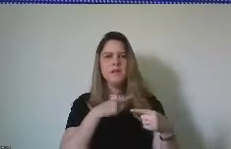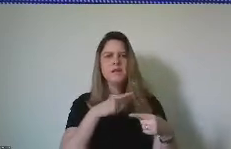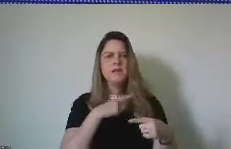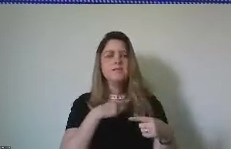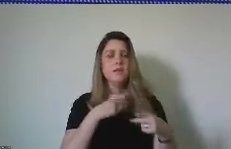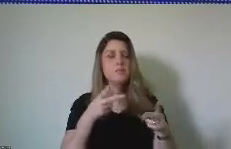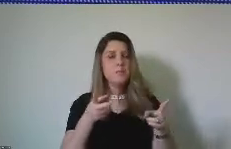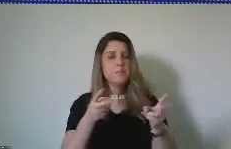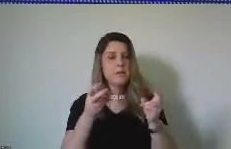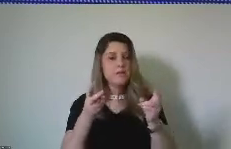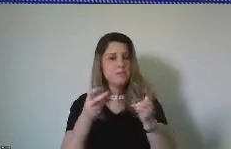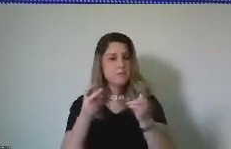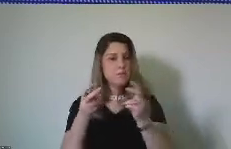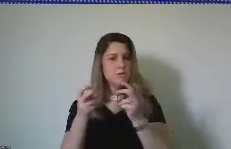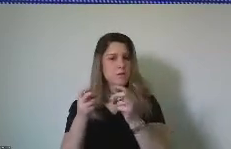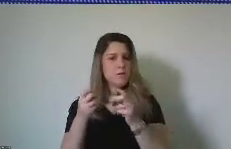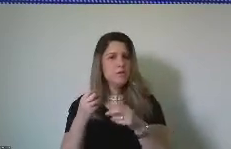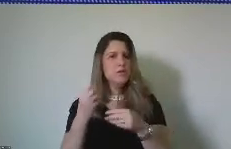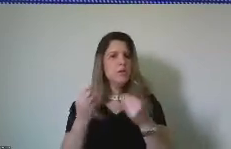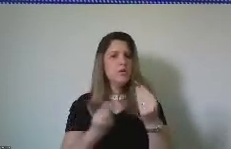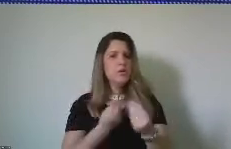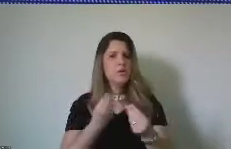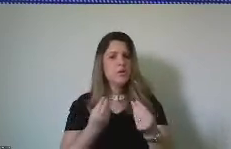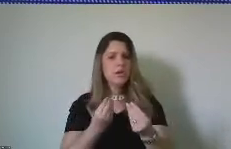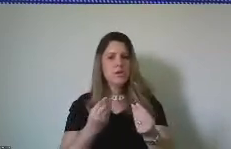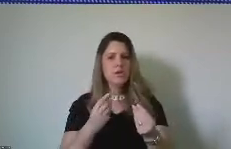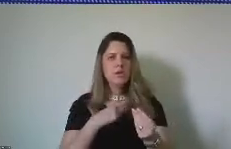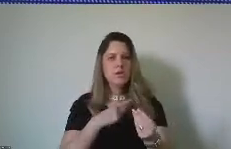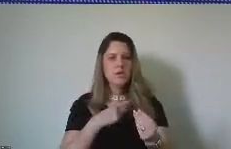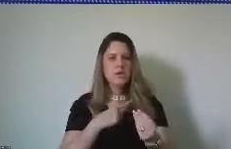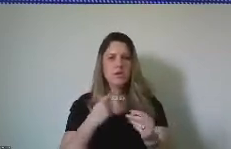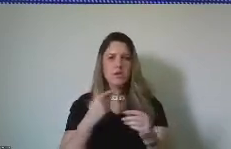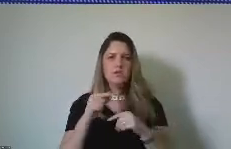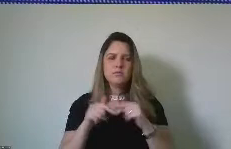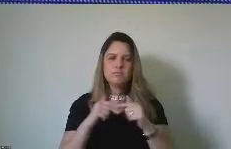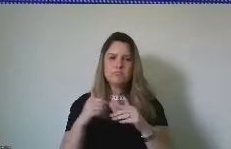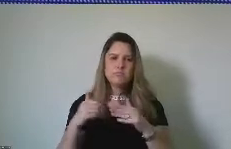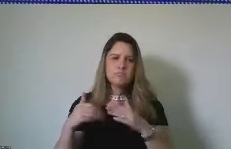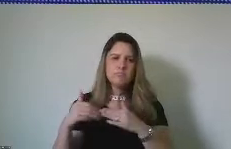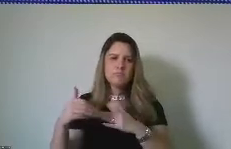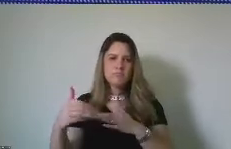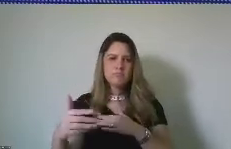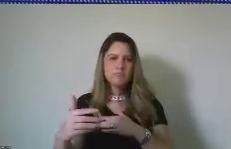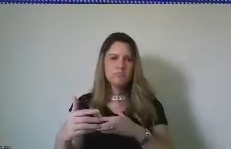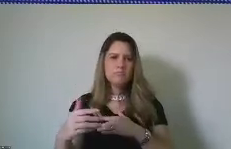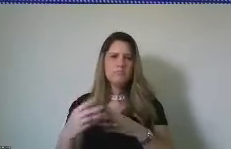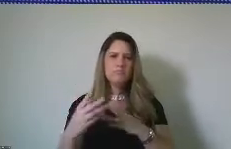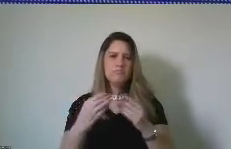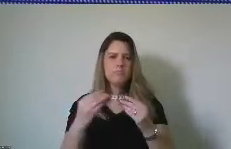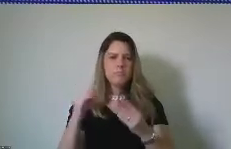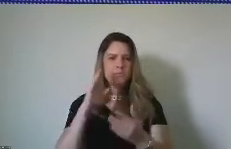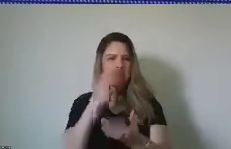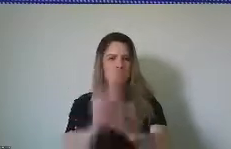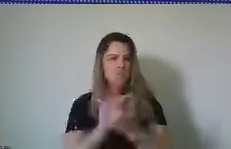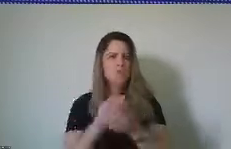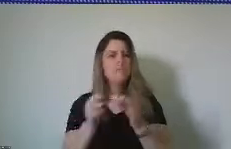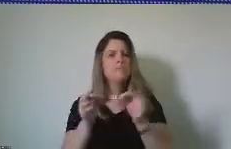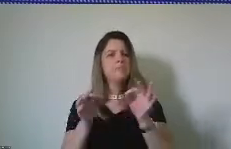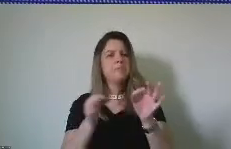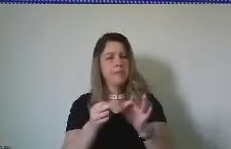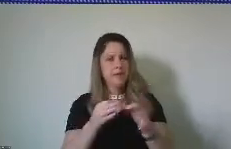né de do mercado de que tenha muitos investimentos para frente eu acredito que muita gente vai se preparar para isso para aproveitar